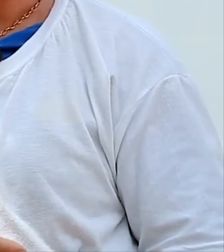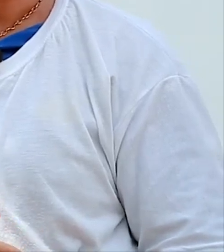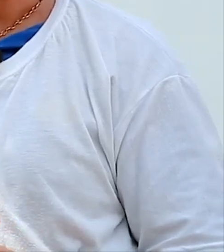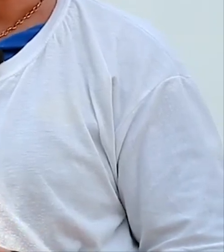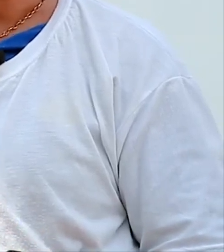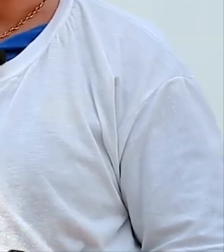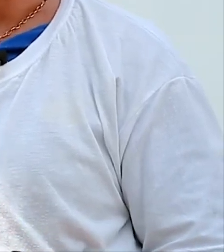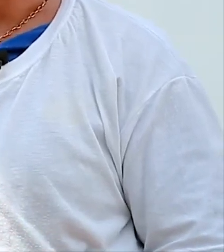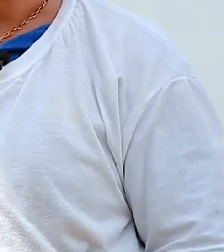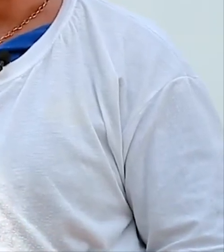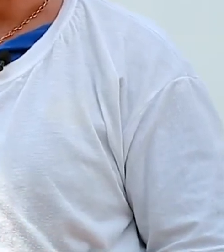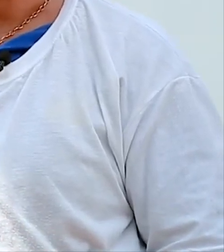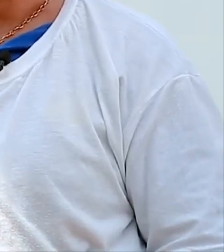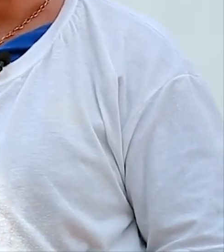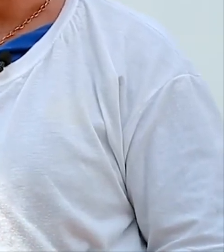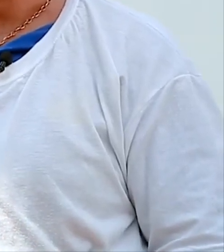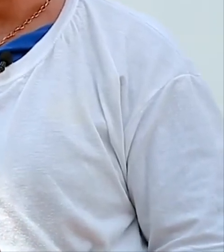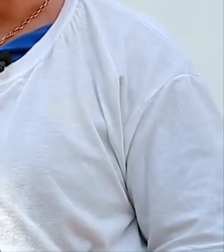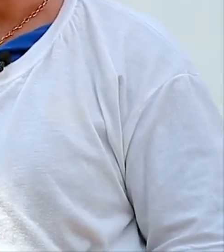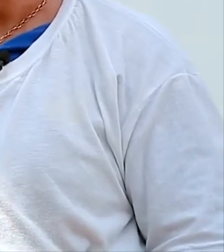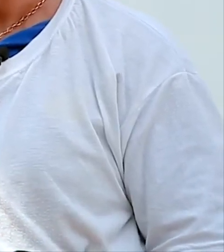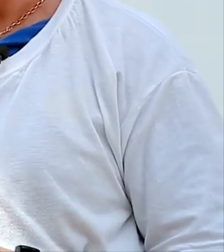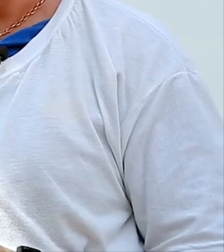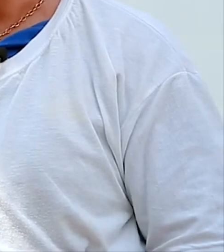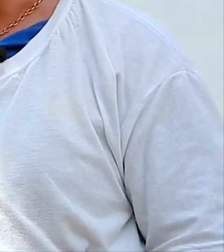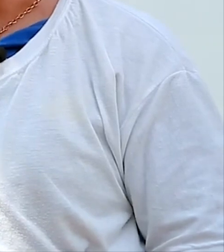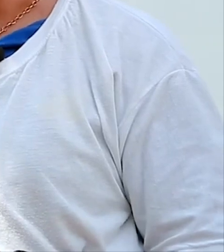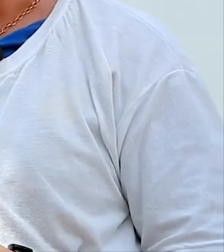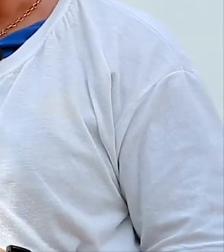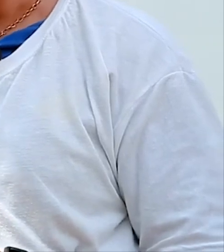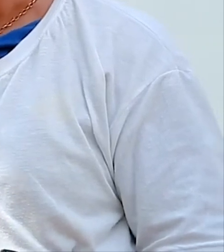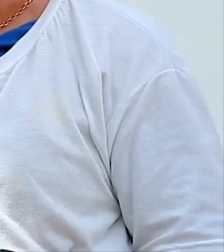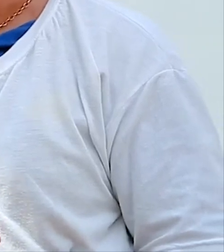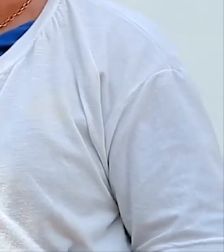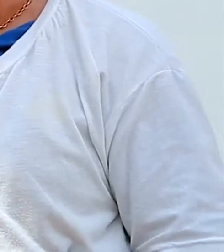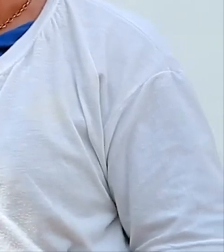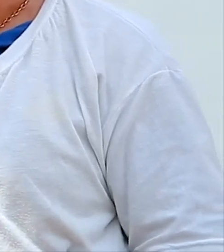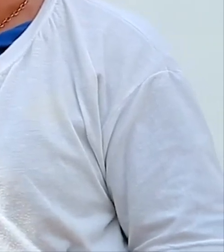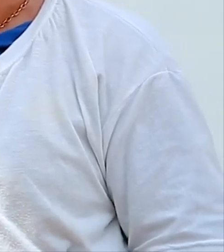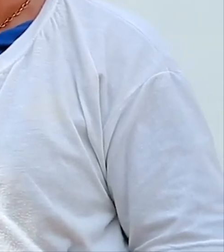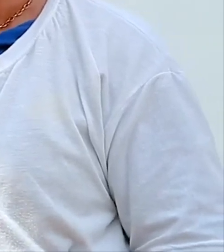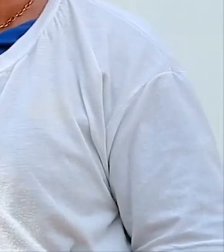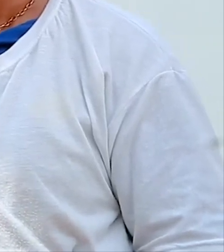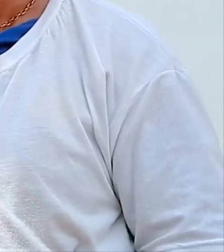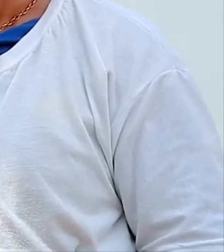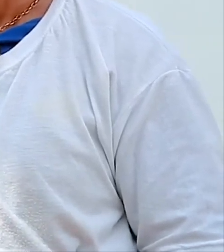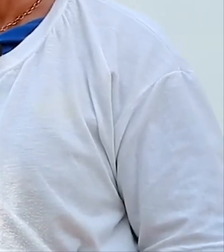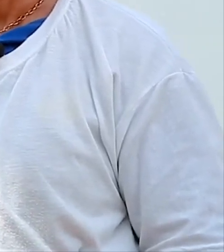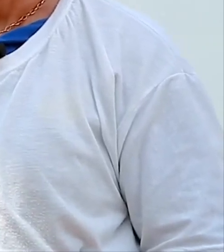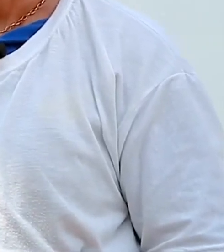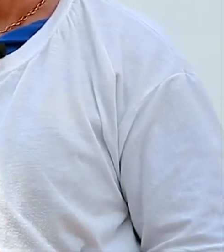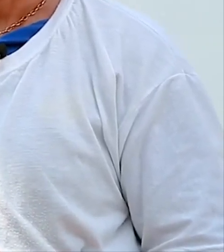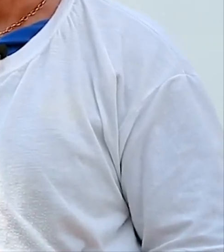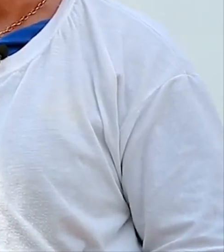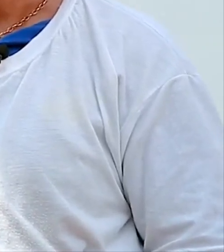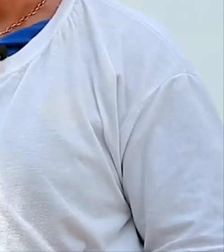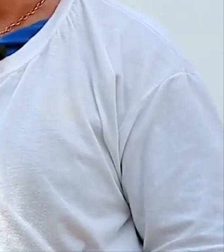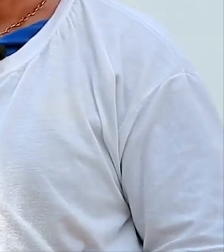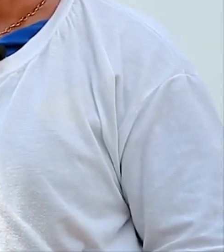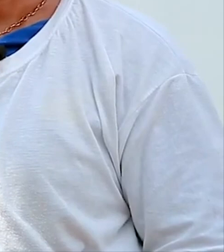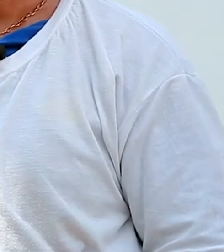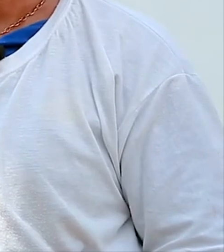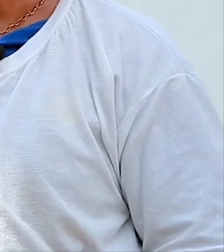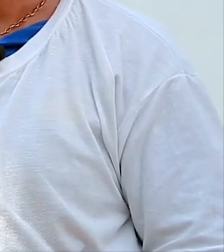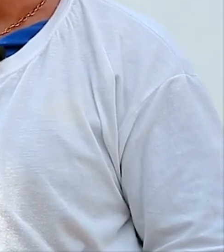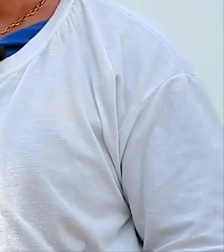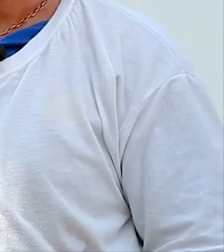na BR-364 aqui, no quilômetro 71, e 30% na capital. É a nossa produção,